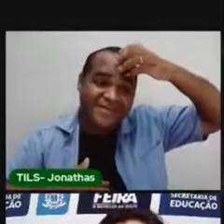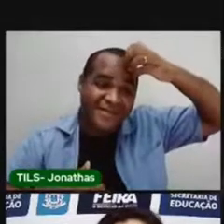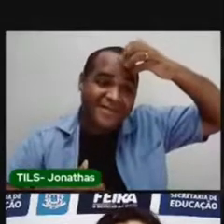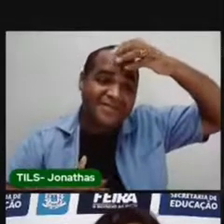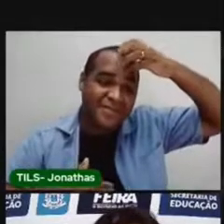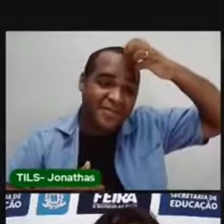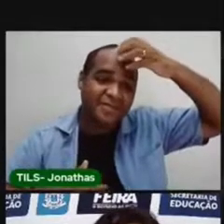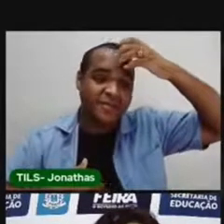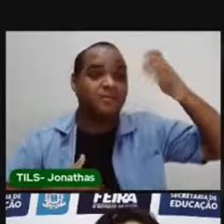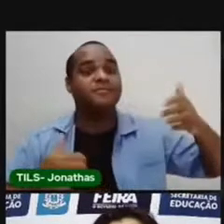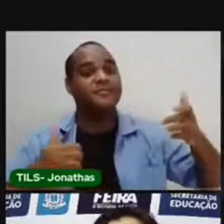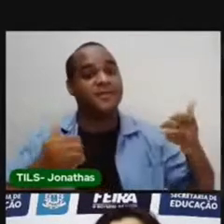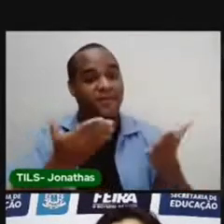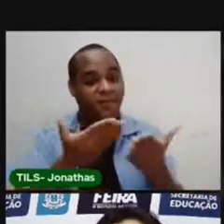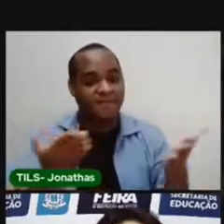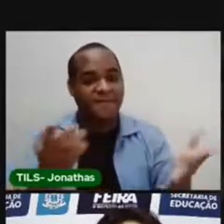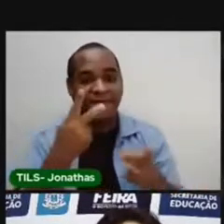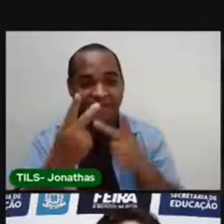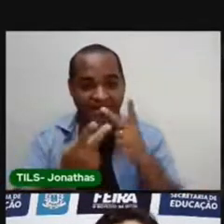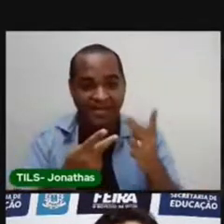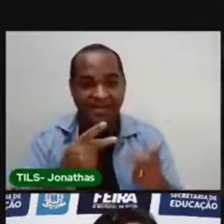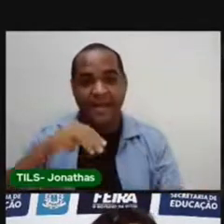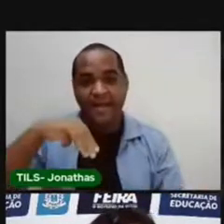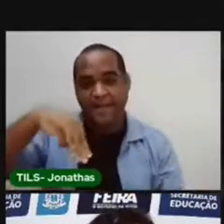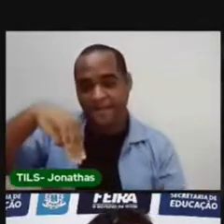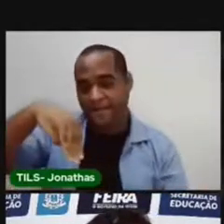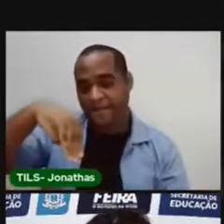Macaco. Vamos falar?